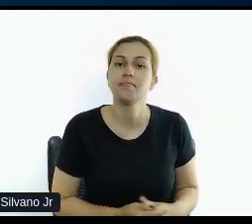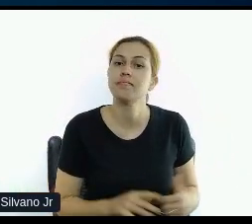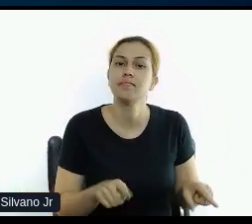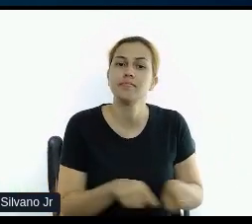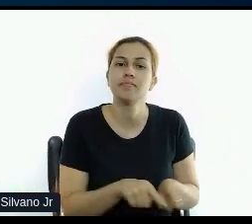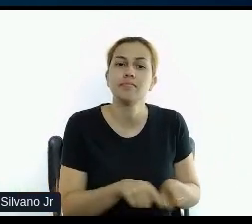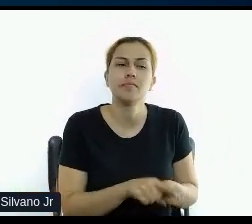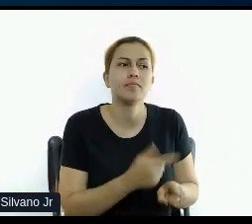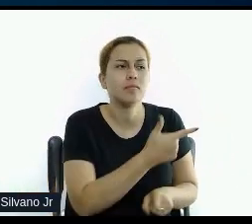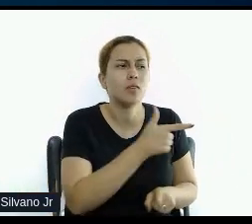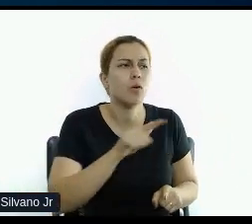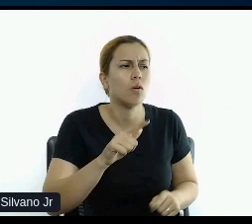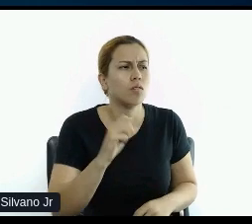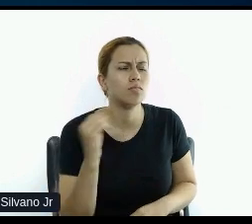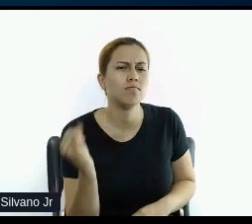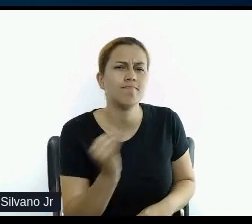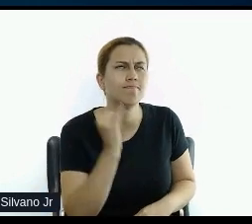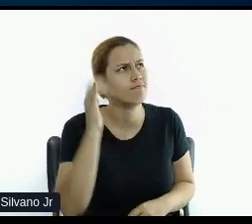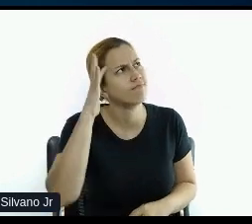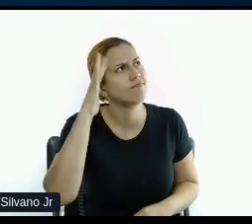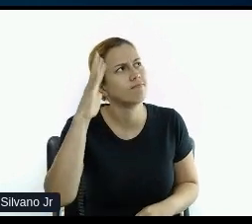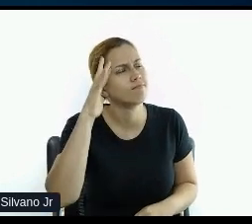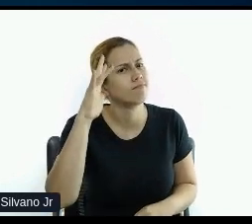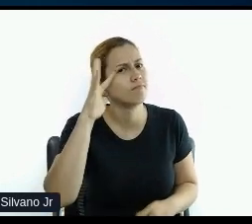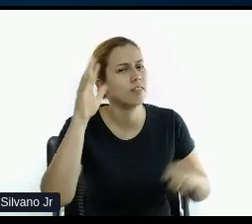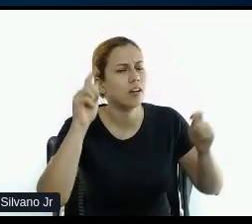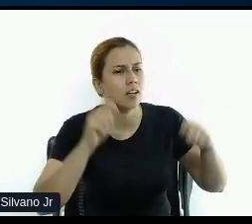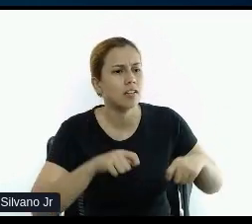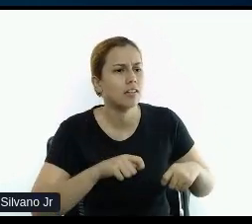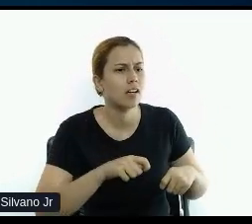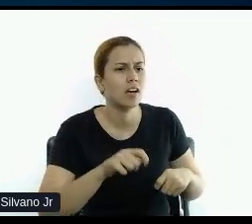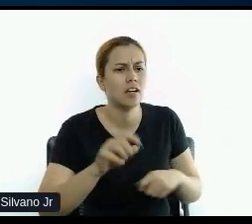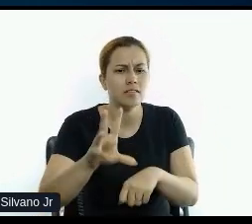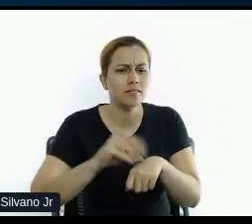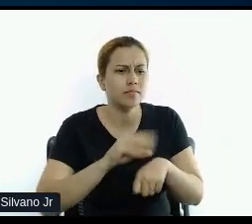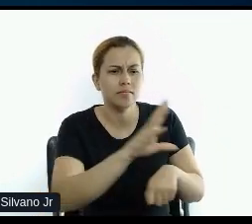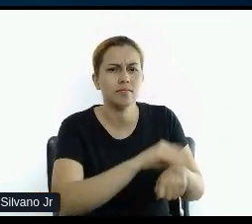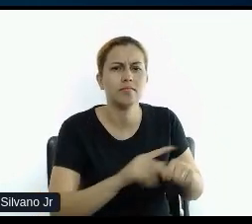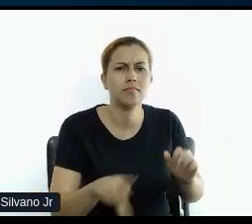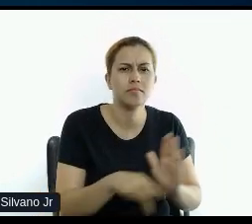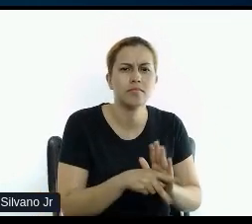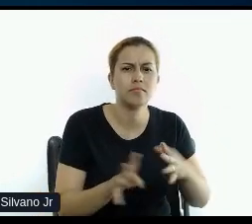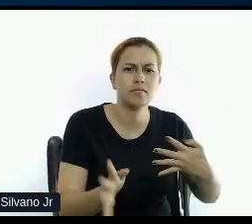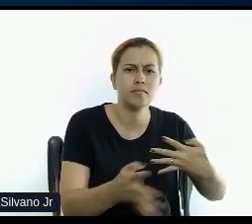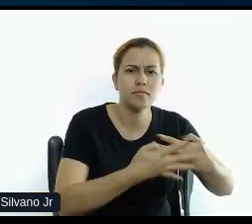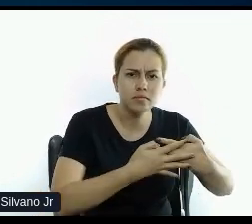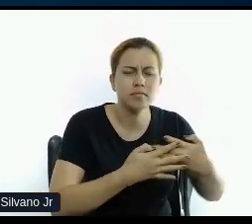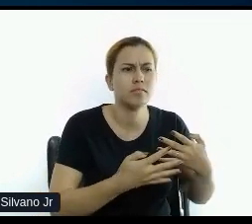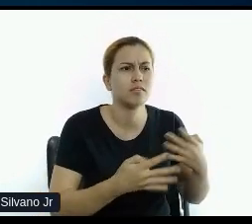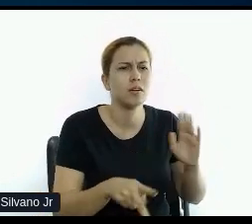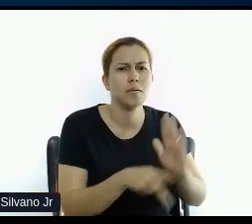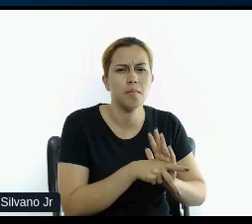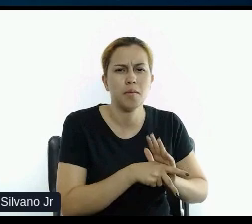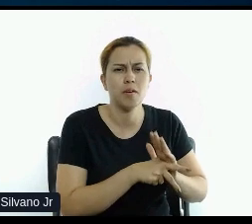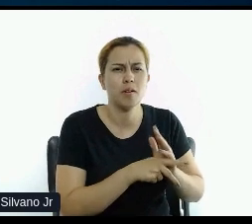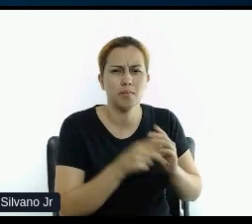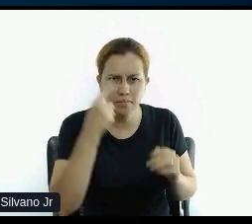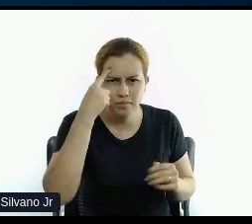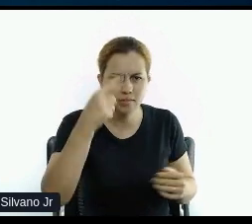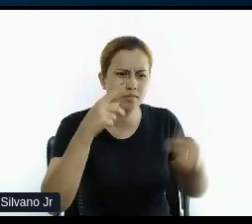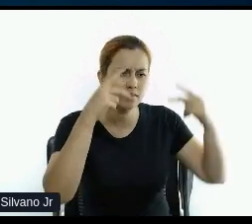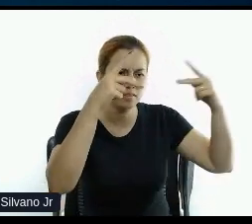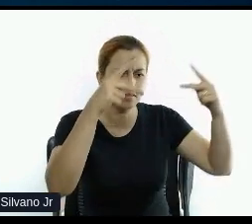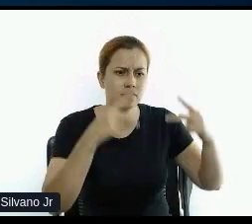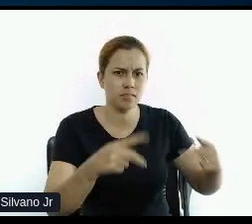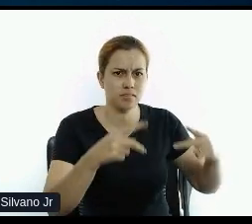um outro ponto possível. A gente consegue estar pegando nosso front-end, nosso código HTML, lançando para esses